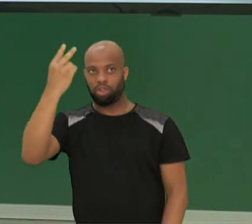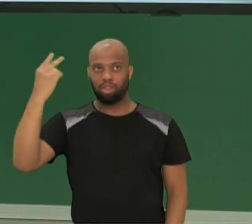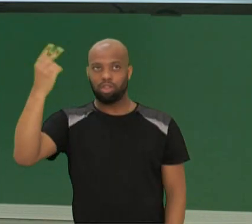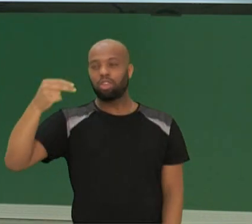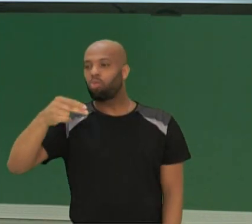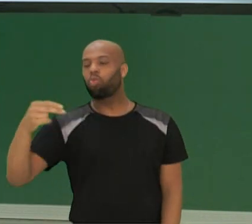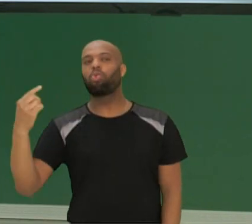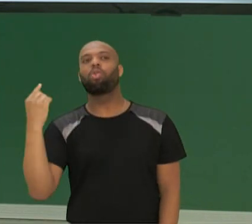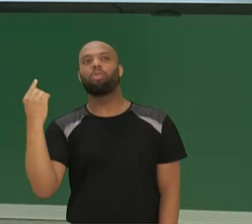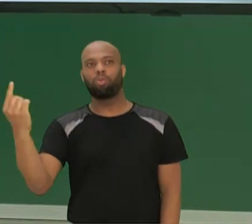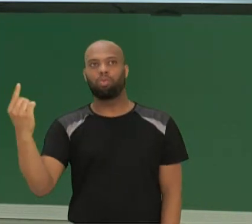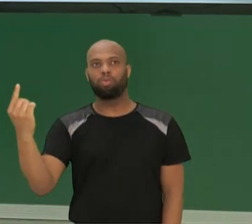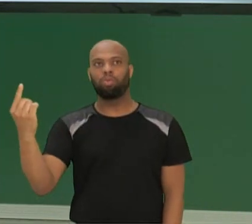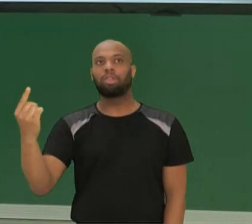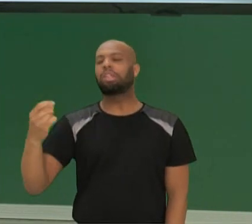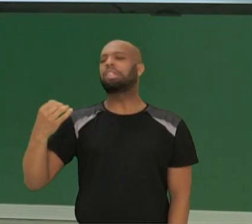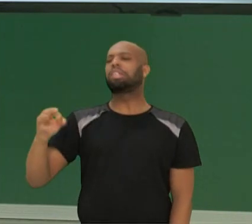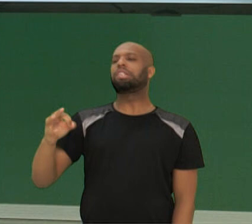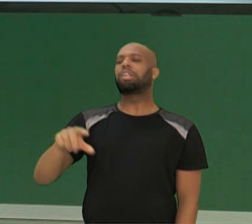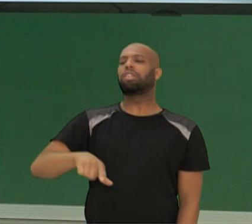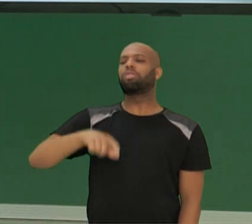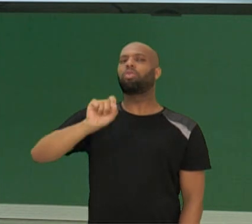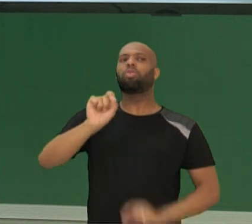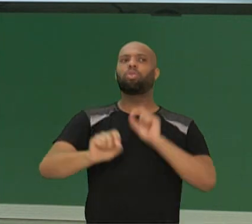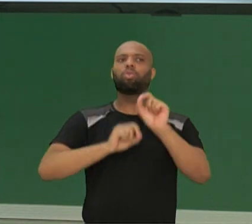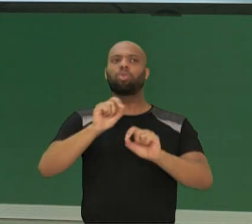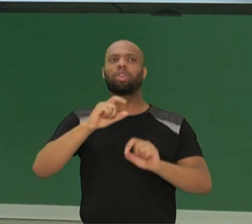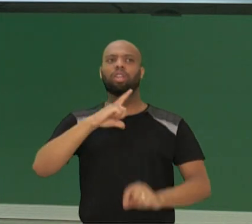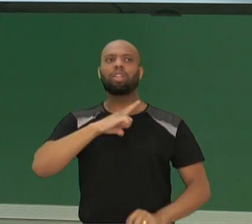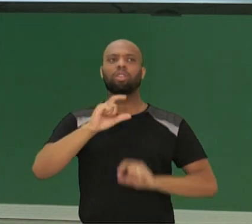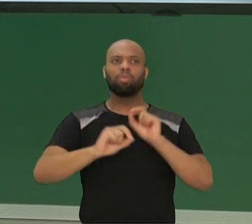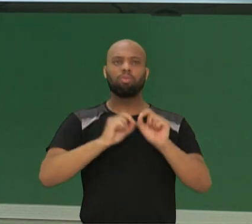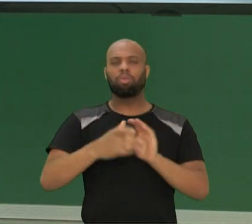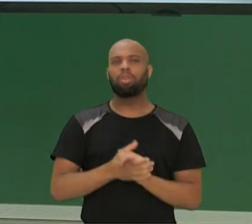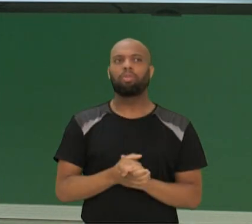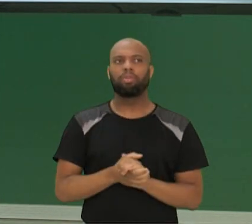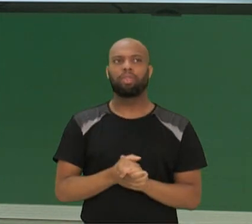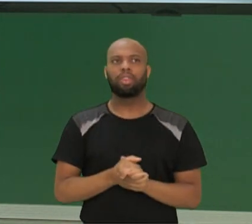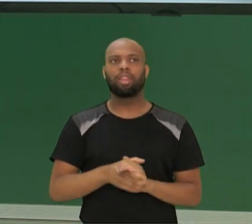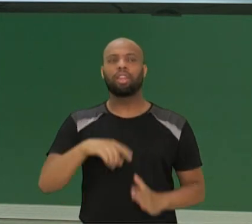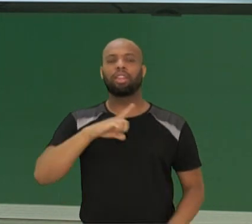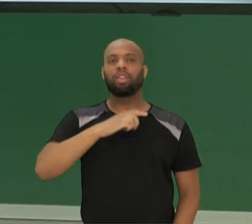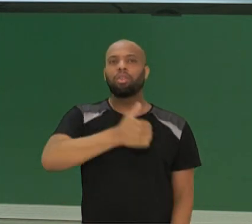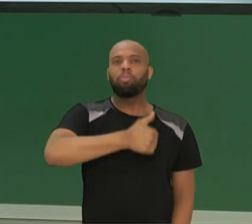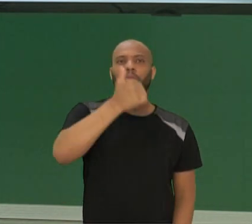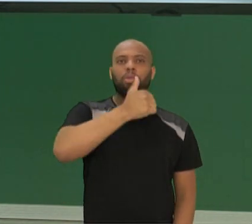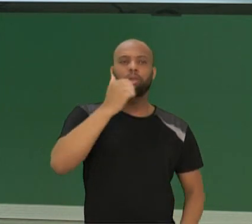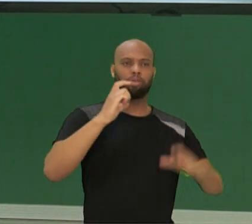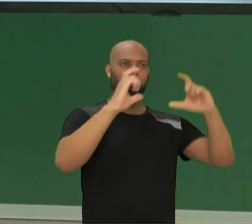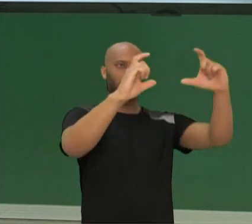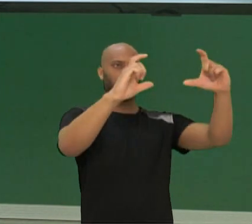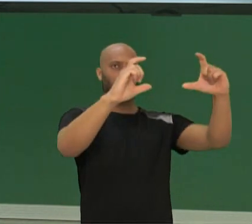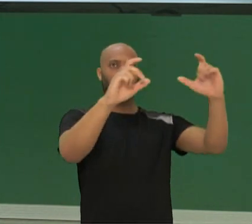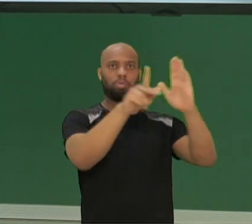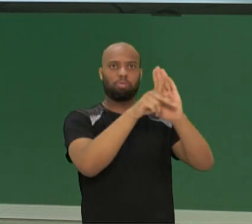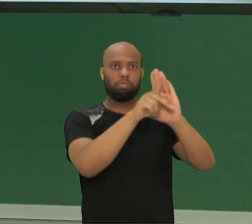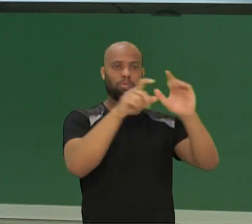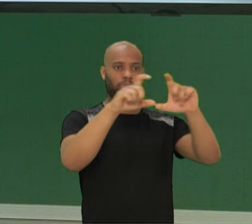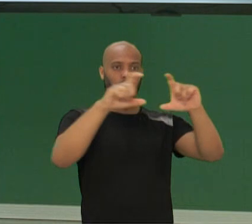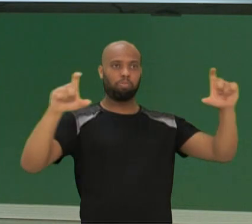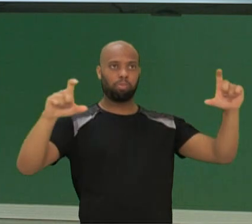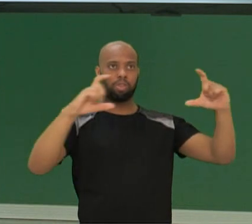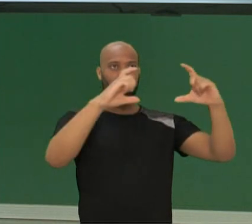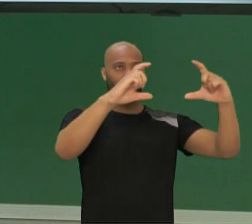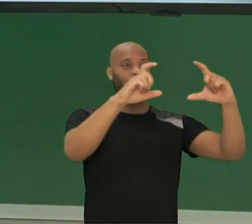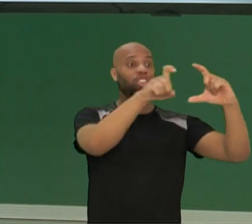ao quadrado, é igual a 1. Então, veja, nós temos aqui que o primeiro membro desta equação